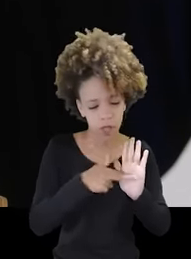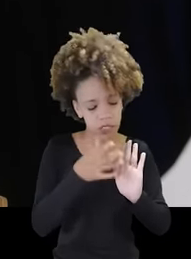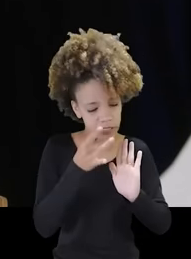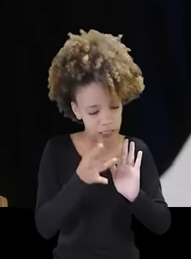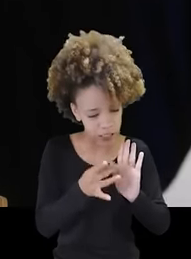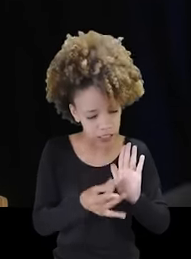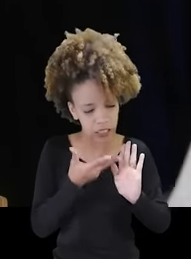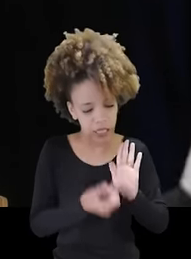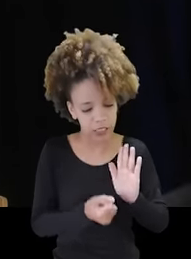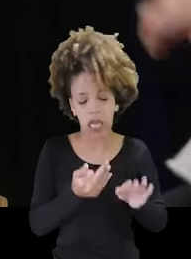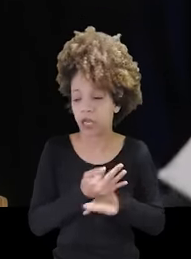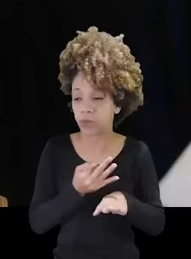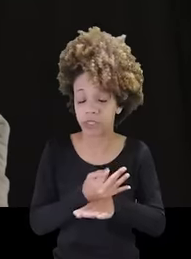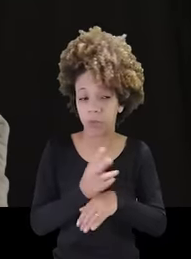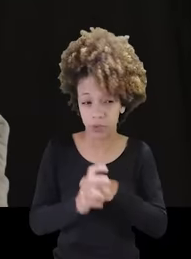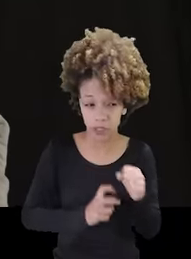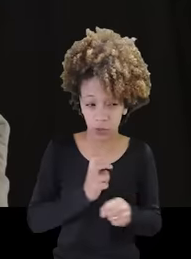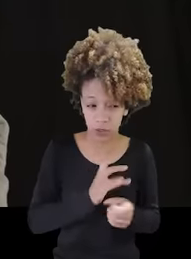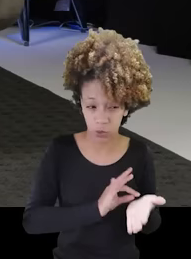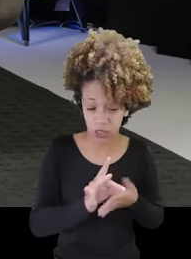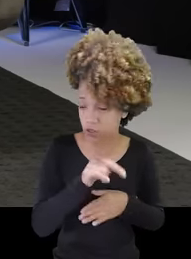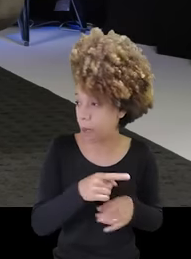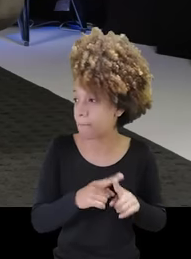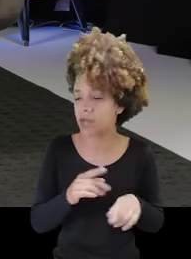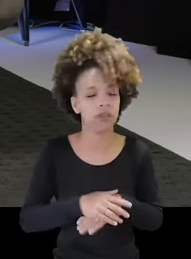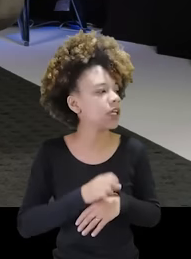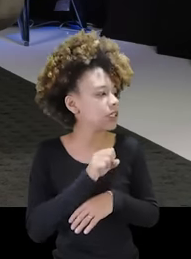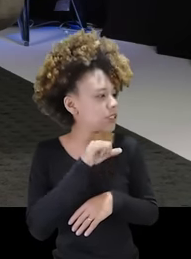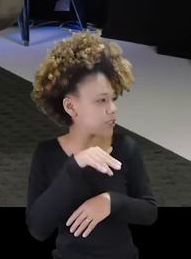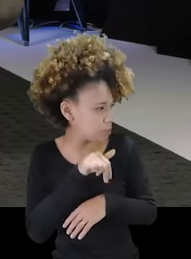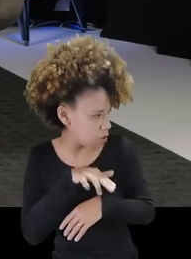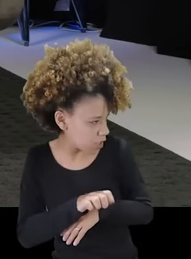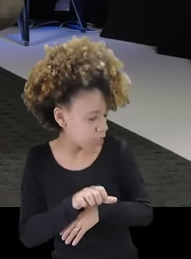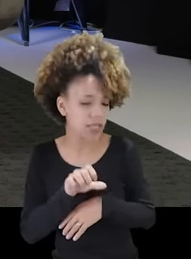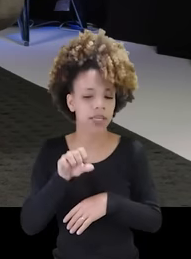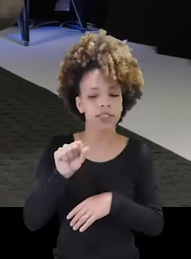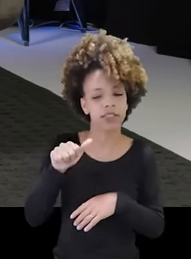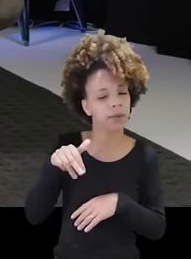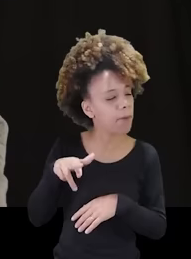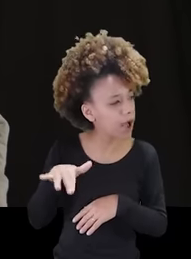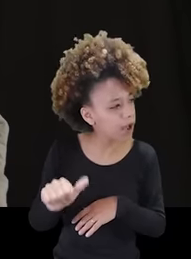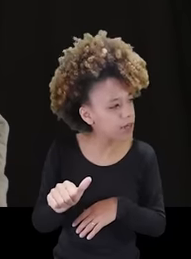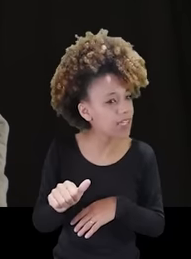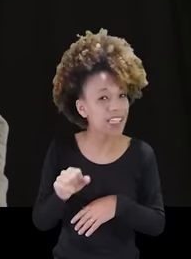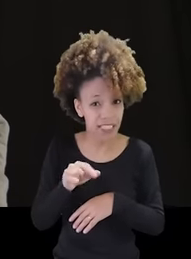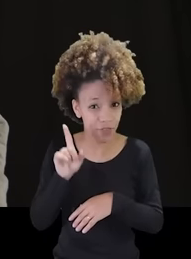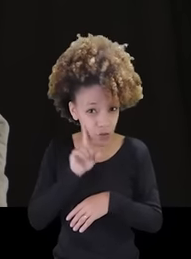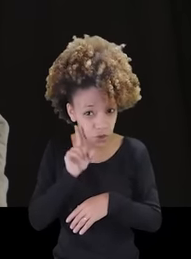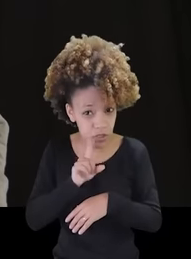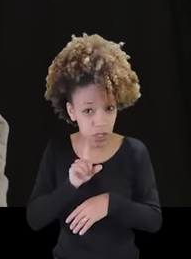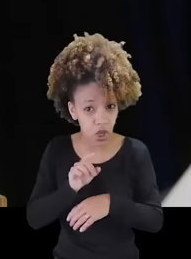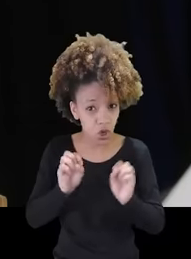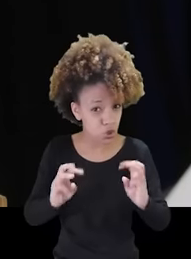isso e eu tenho que aturar essa pessoa que eu odeio por cinco anos a Simone e Simaria Se fosse dos Estados Unidos mano ia fazer show até o final da